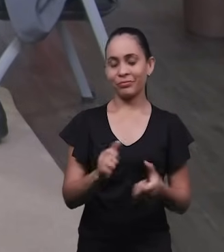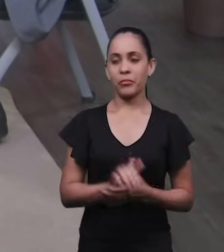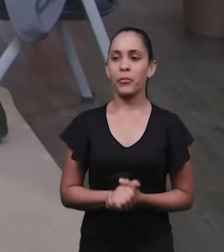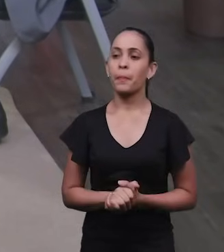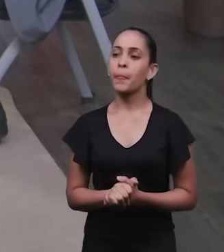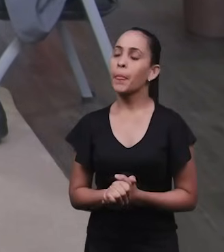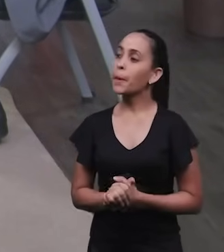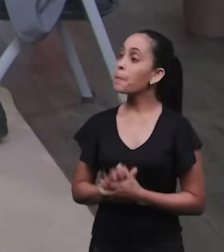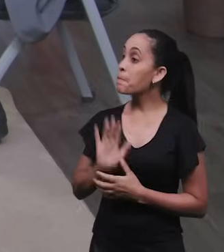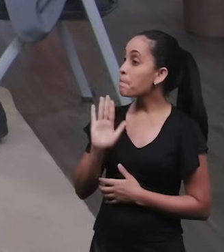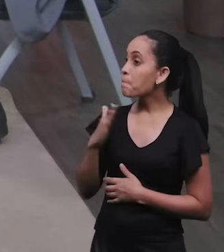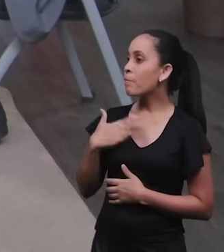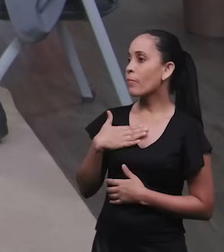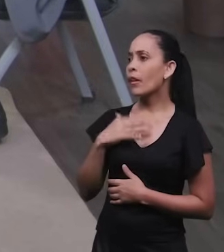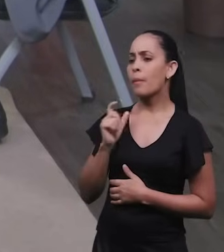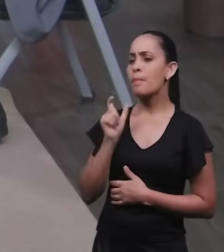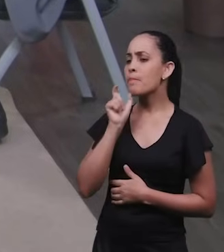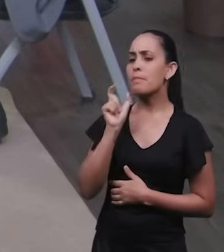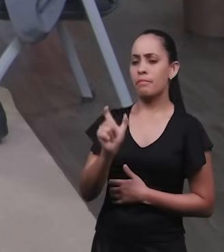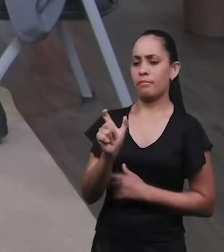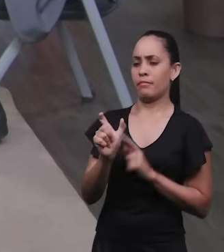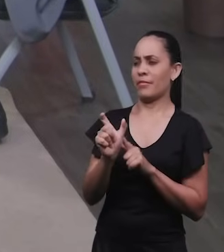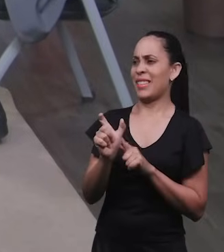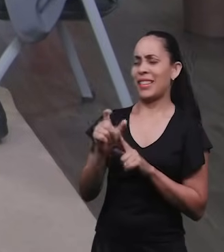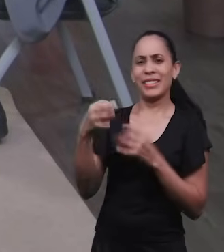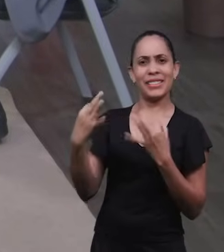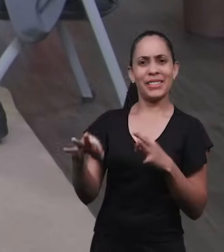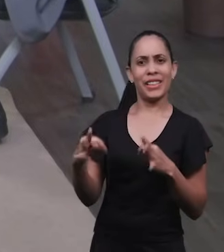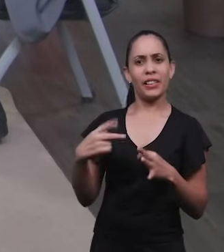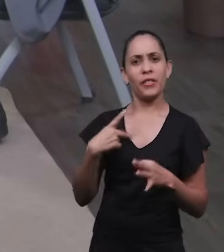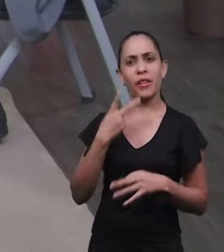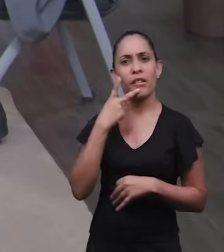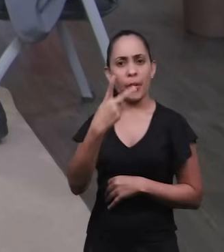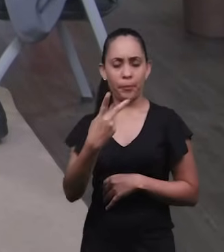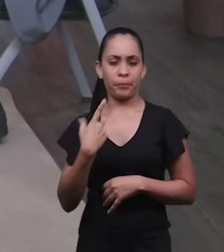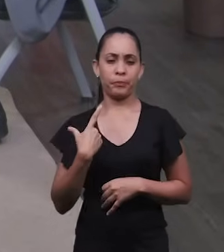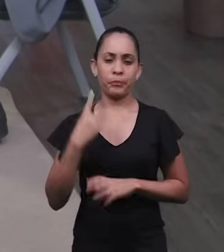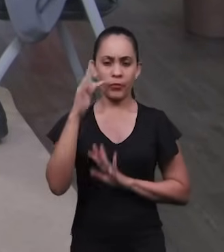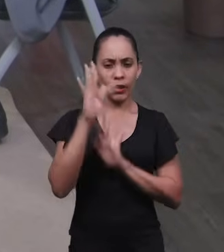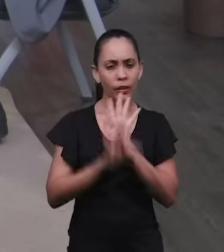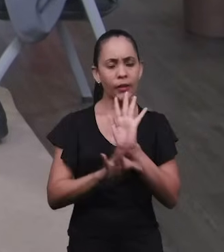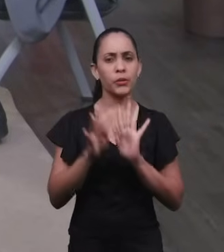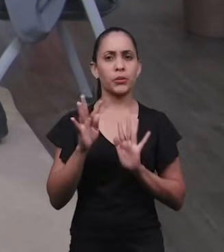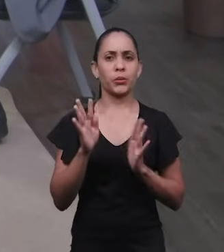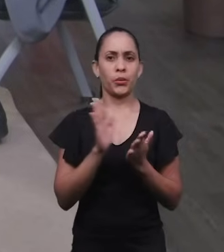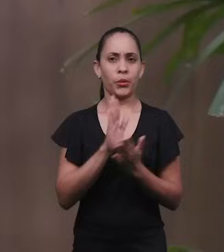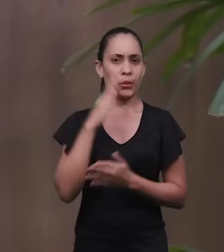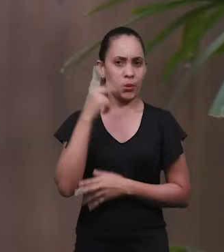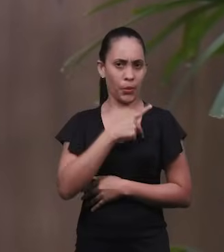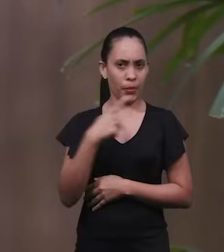Assim, pastor Edson, pode falar. É a palavra certa na hora certa. Né? Até vou ler o texto aqui que o pastor citou.